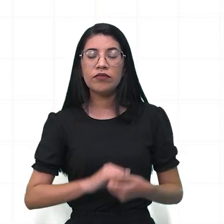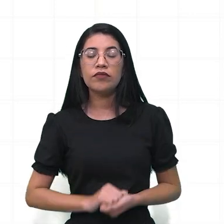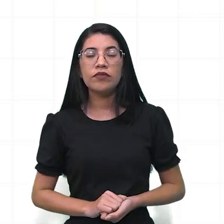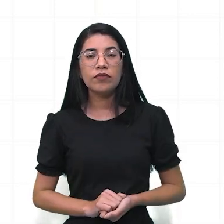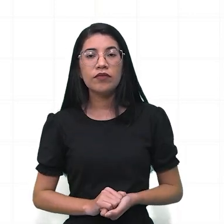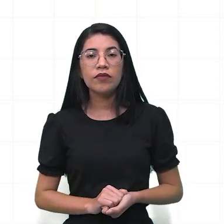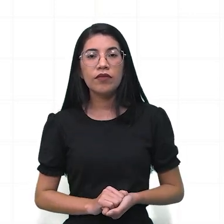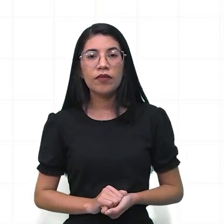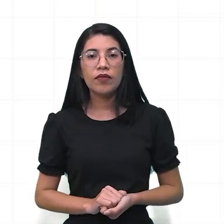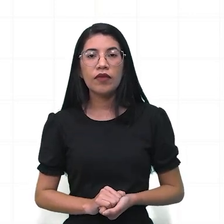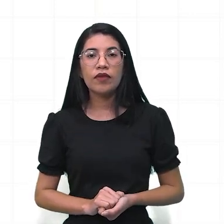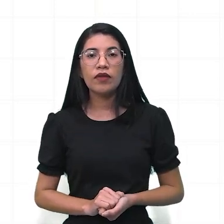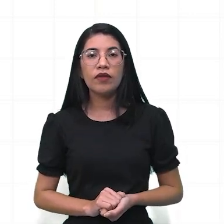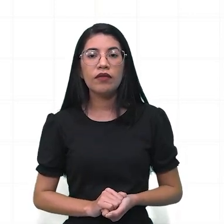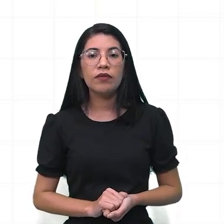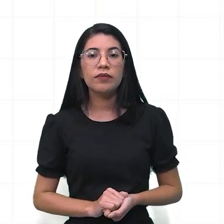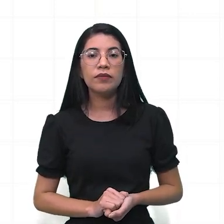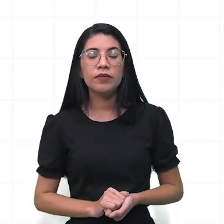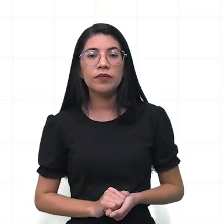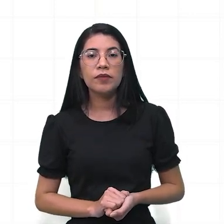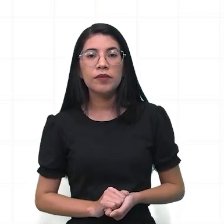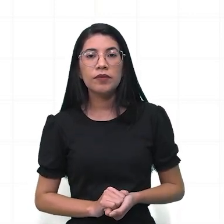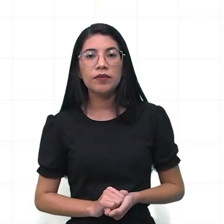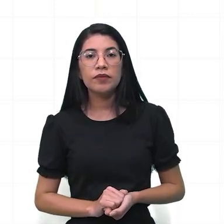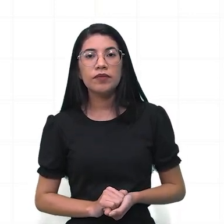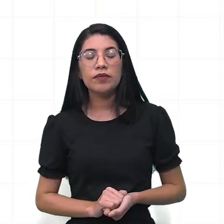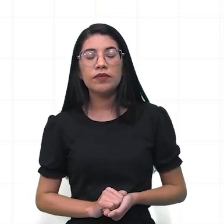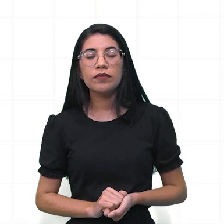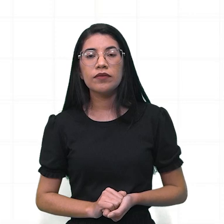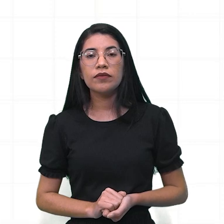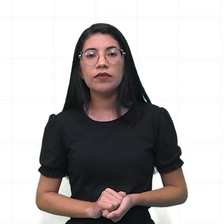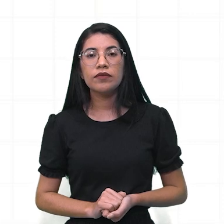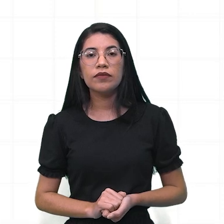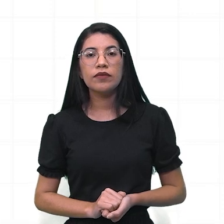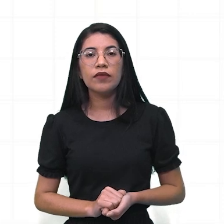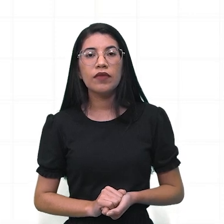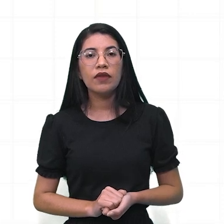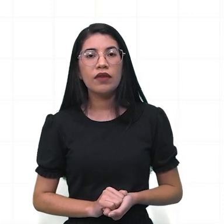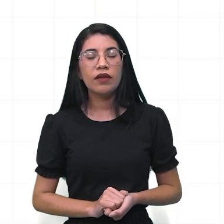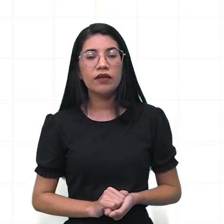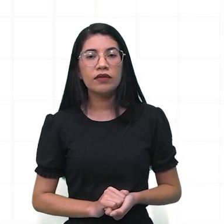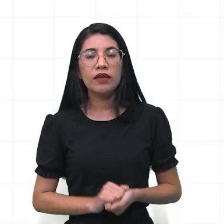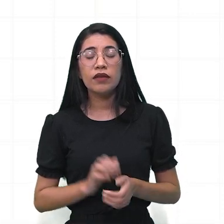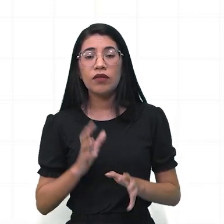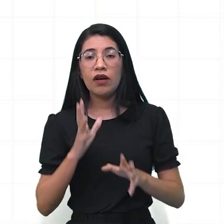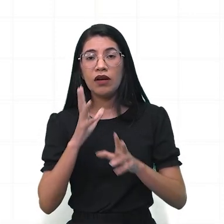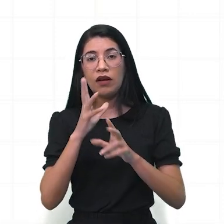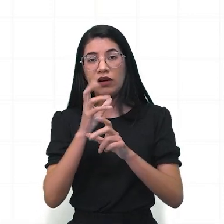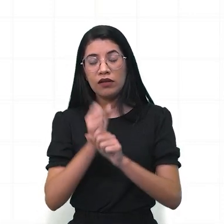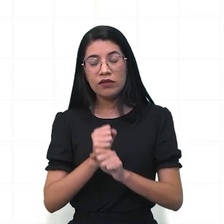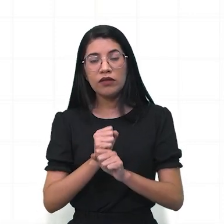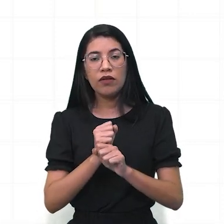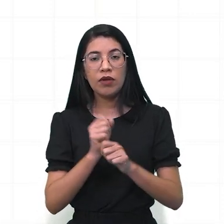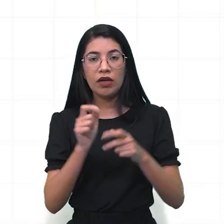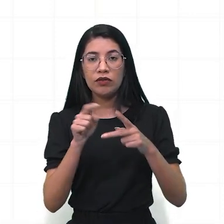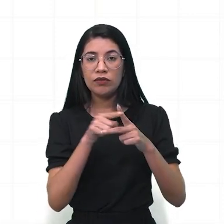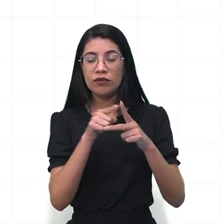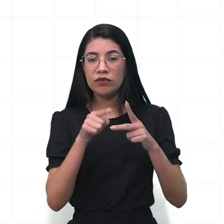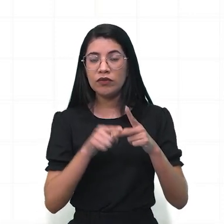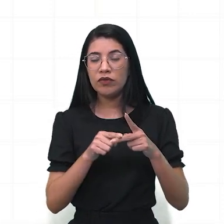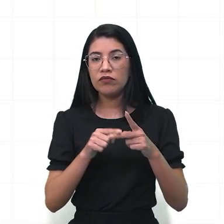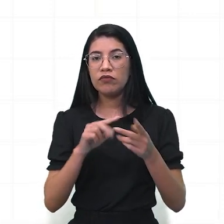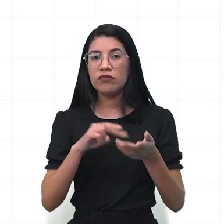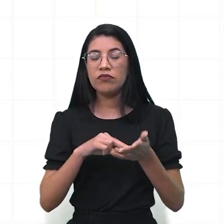quarto e o quinto ângulo, tá? O somatório que nós acabamos de